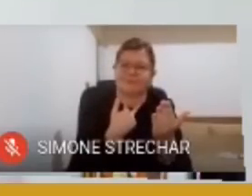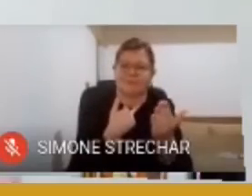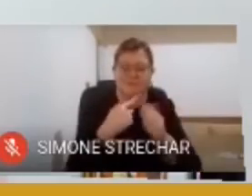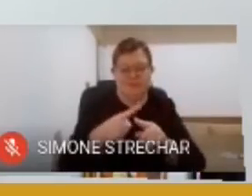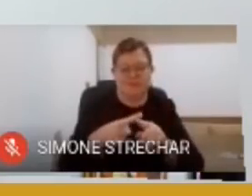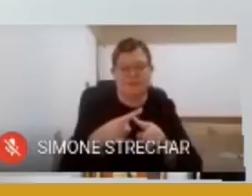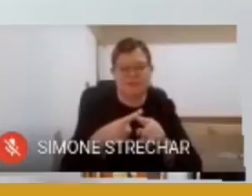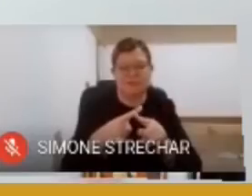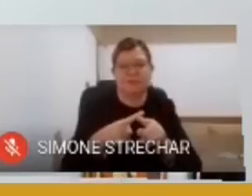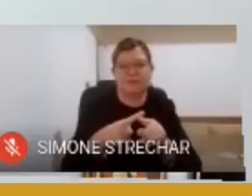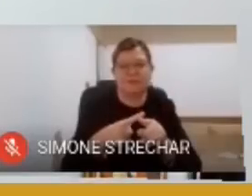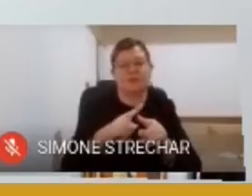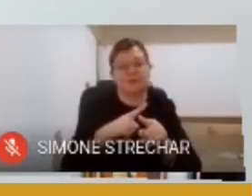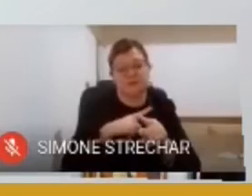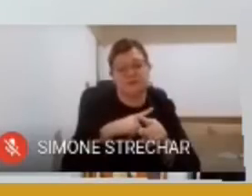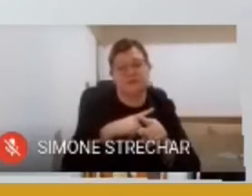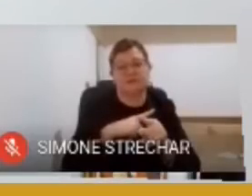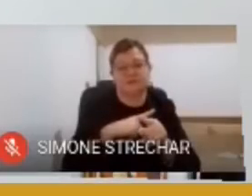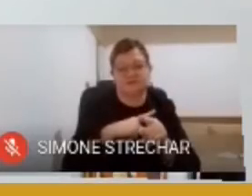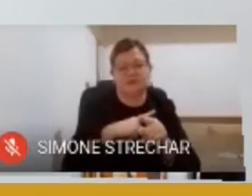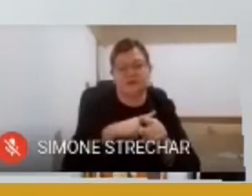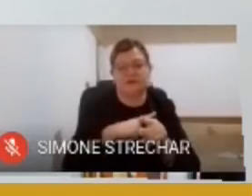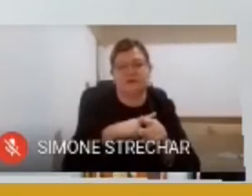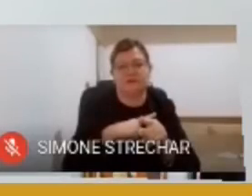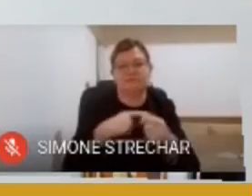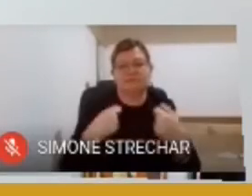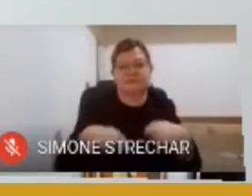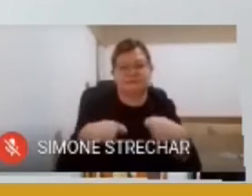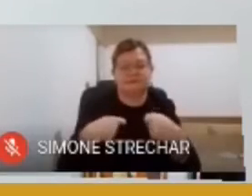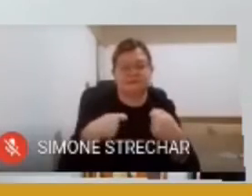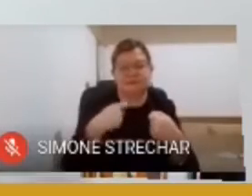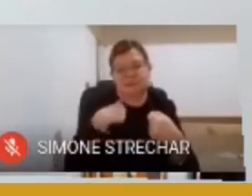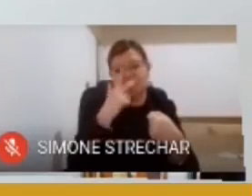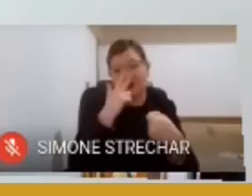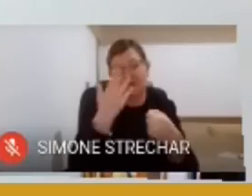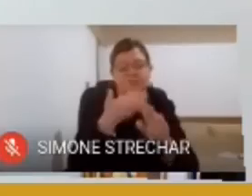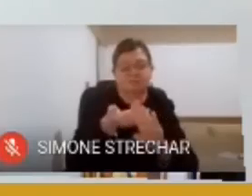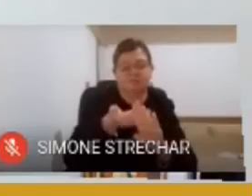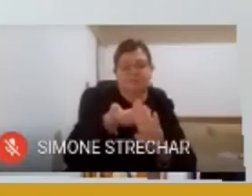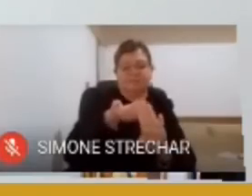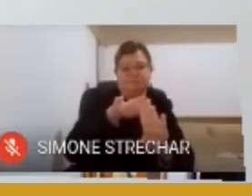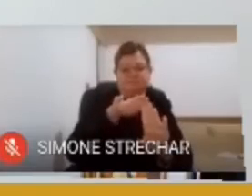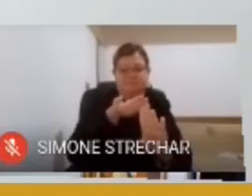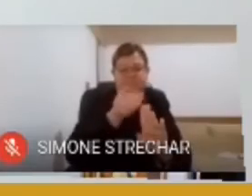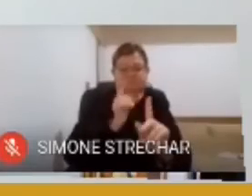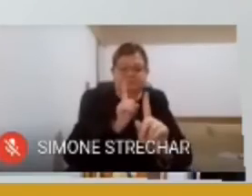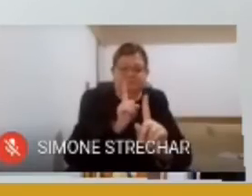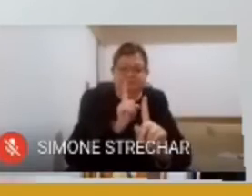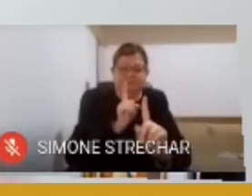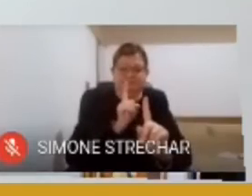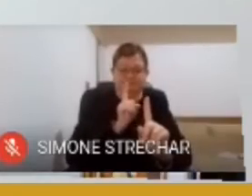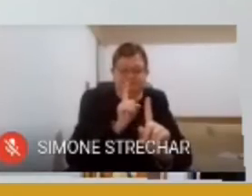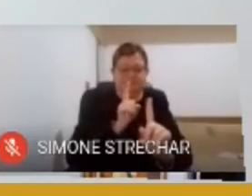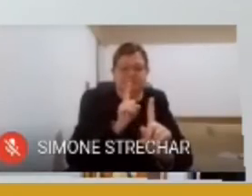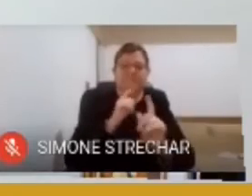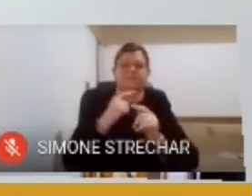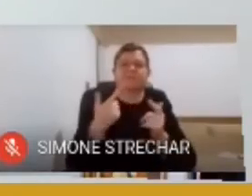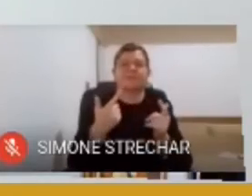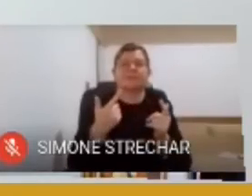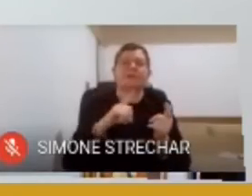poder chegar numa sala de aula abraçando os nossos alunos, conversando tete a tete com eles, né?